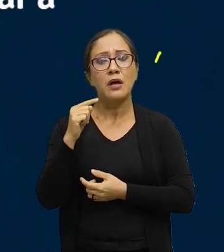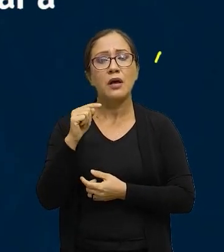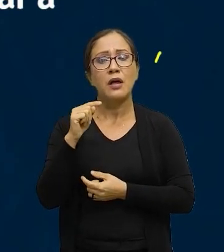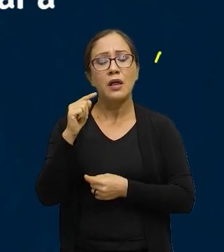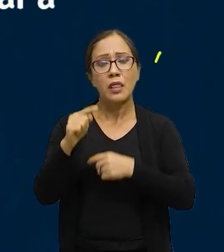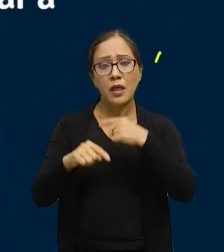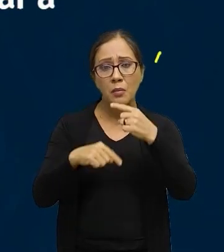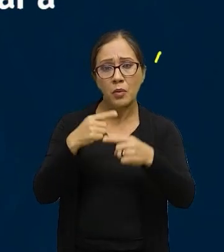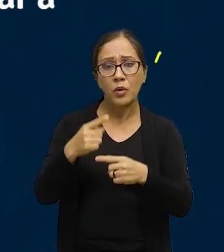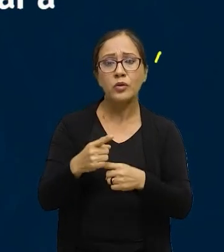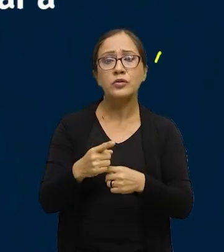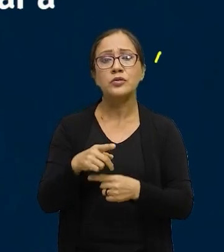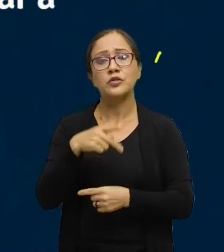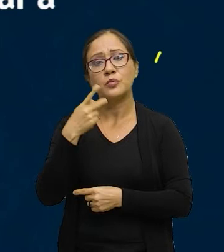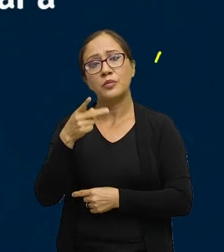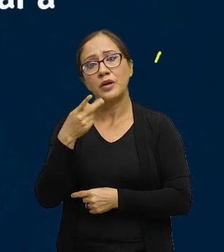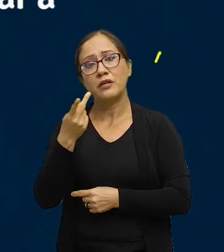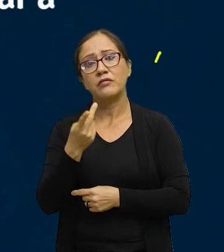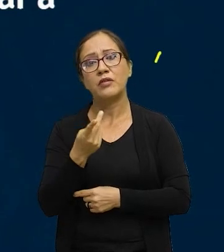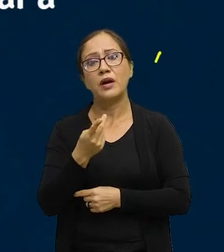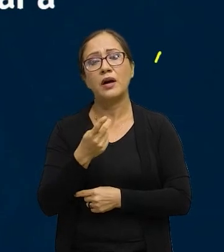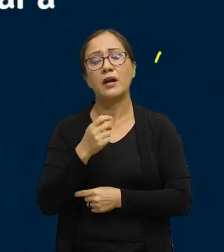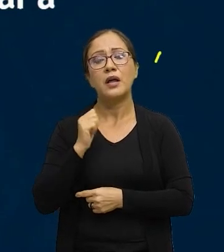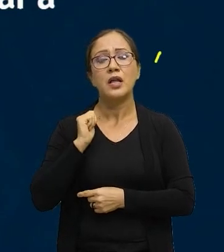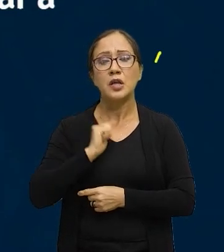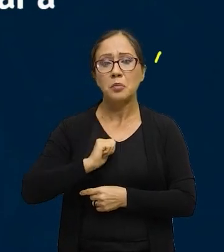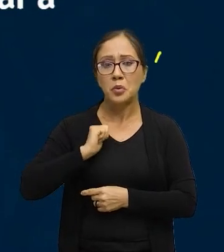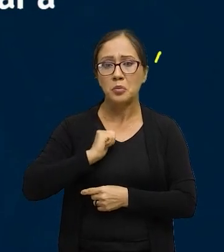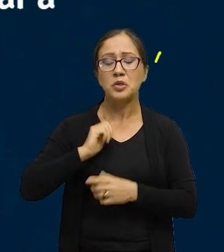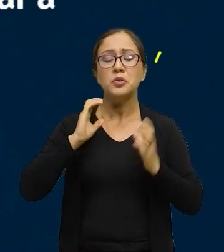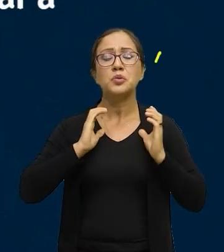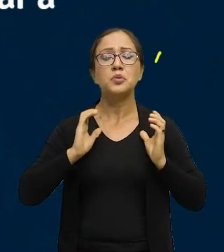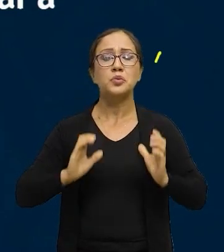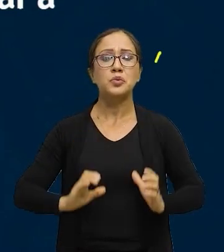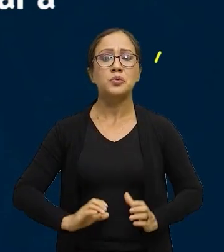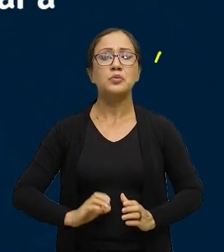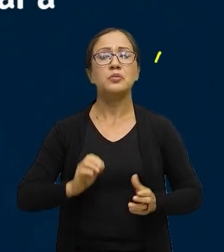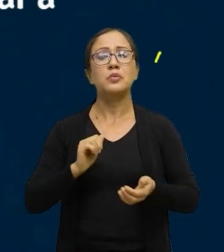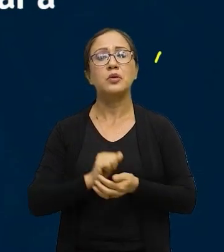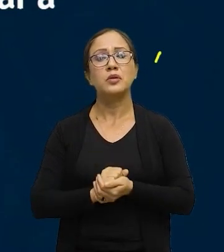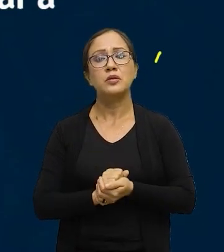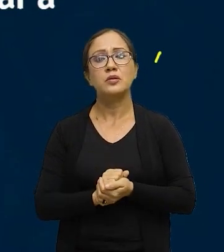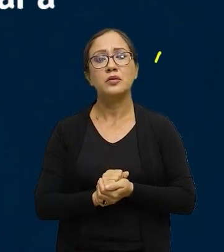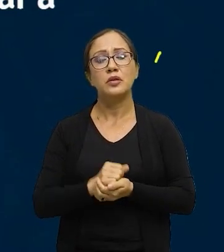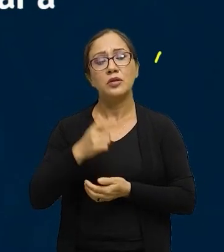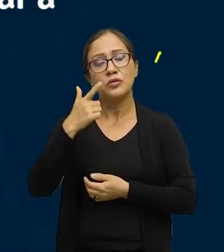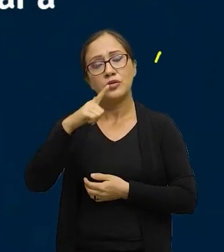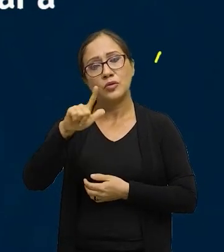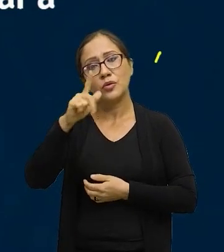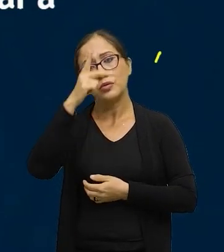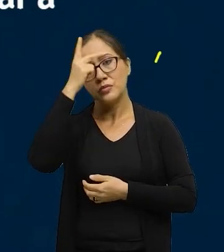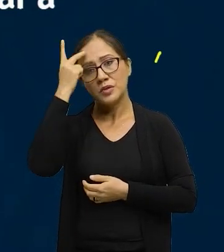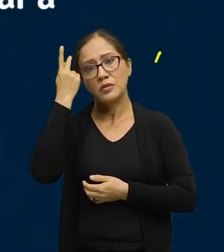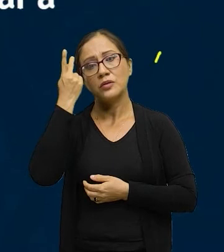de uma fala, depois de uma atitude, depois de um comportamento de outro personagem?